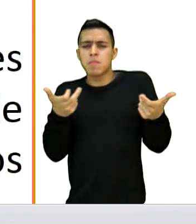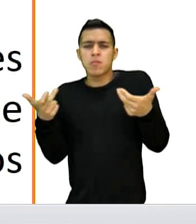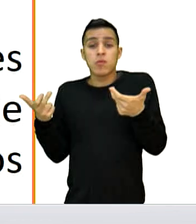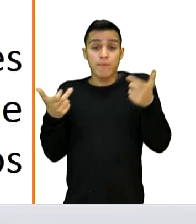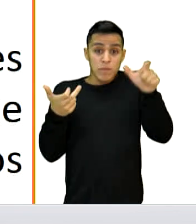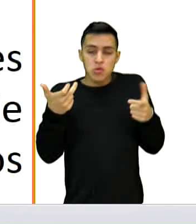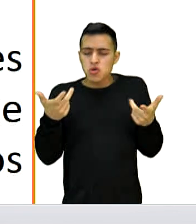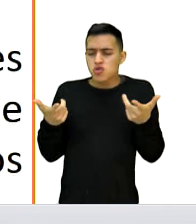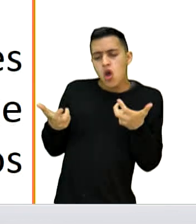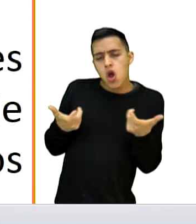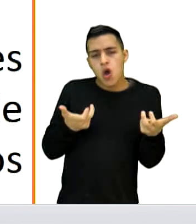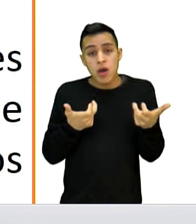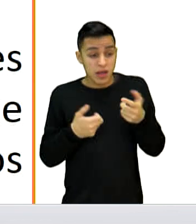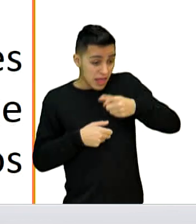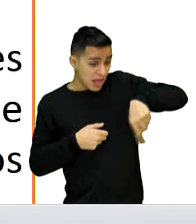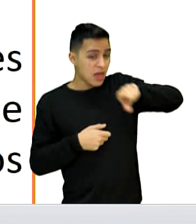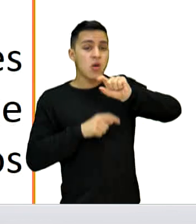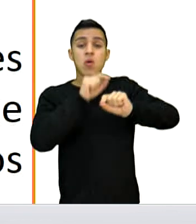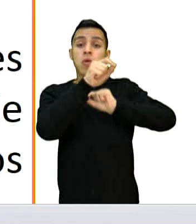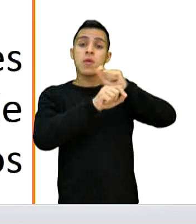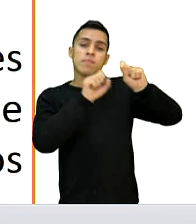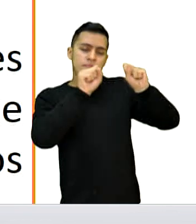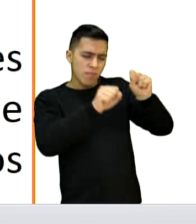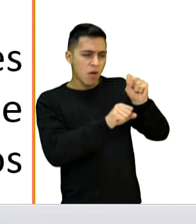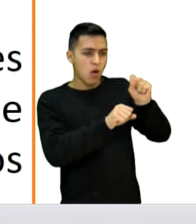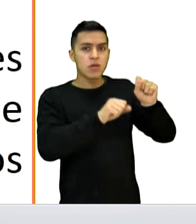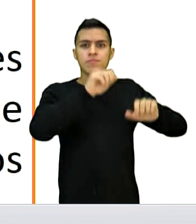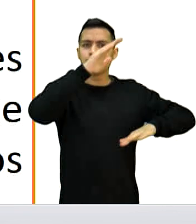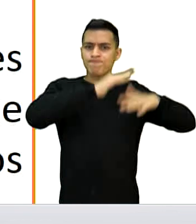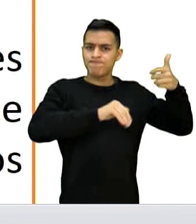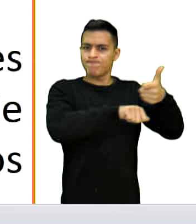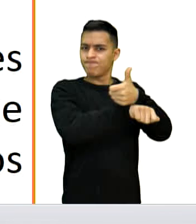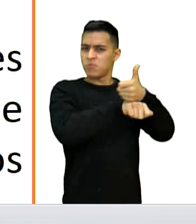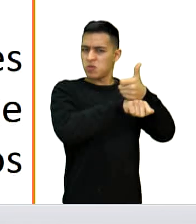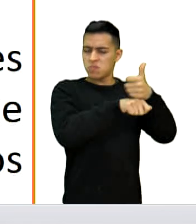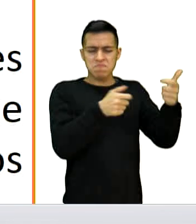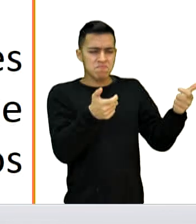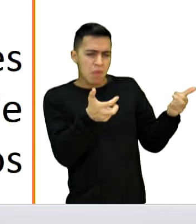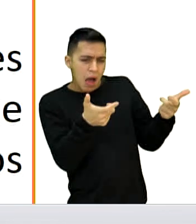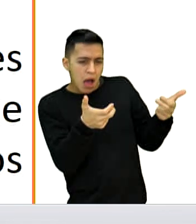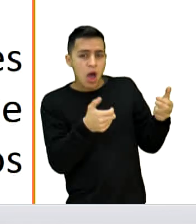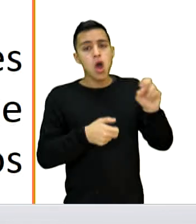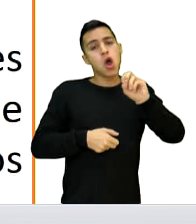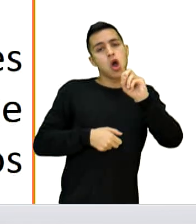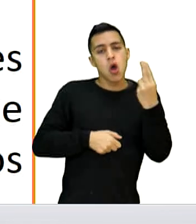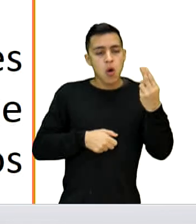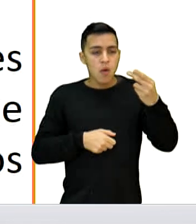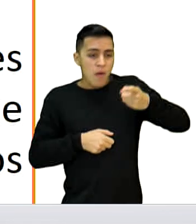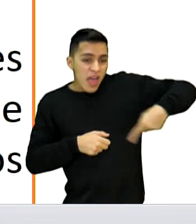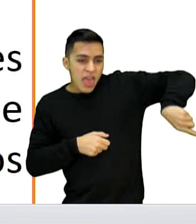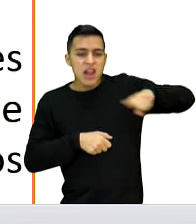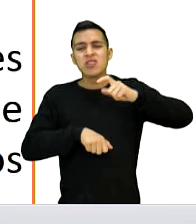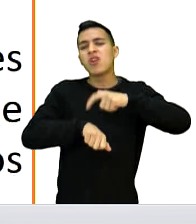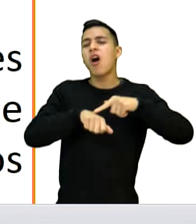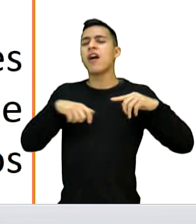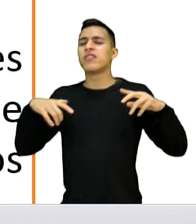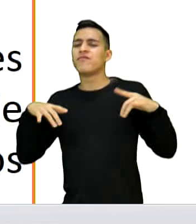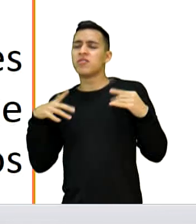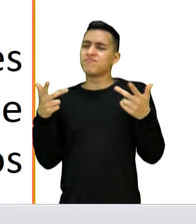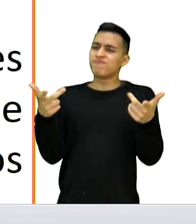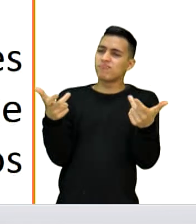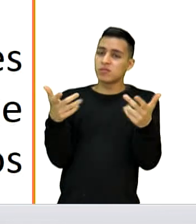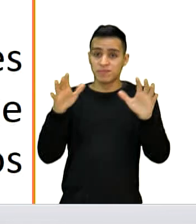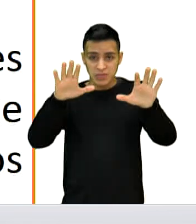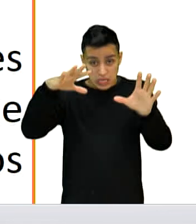videogame. Esses podem ser tanto gamers profissionais como gamers das horas vagas. O